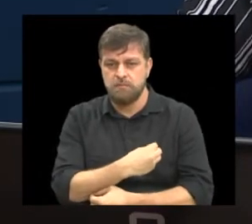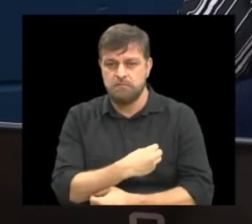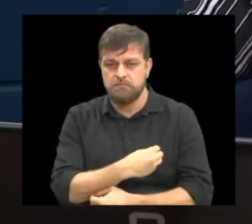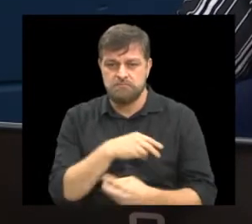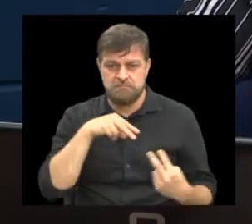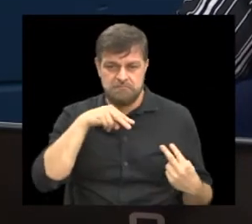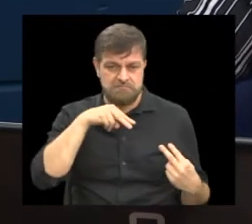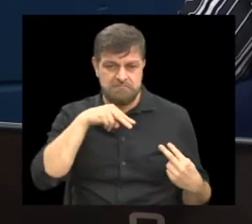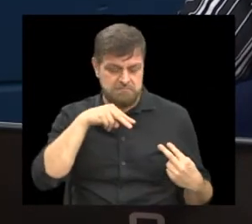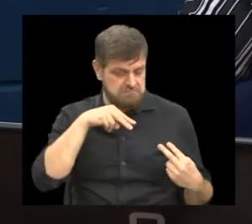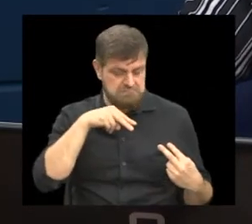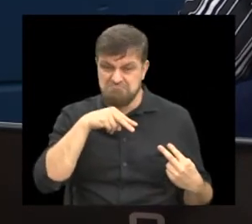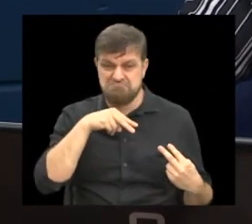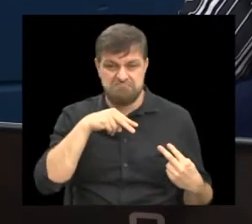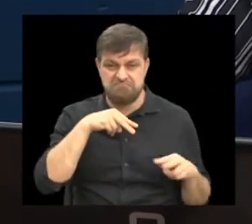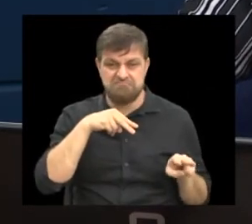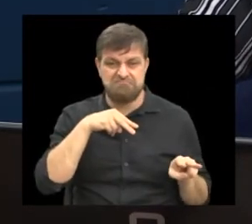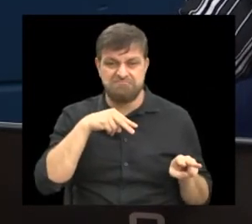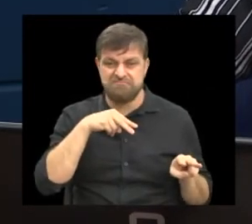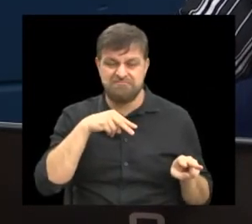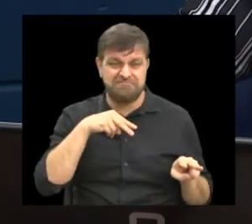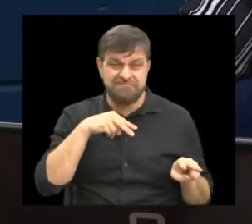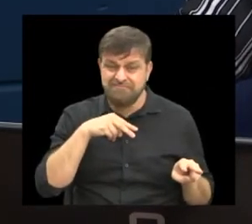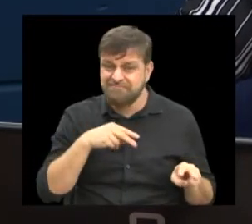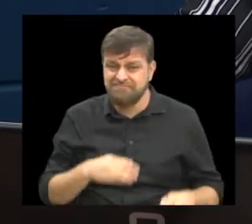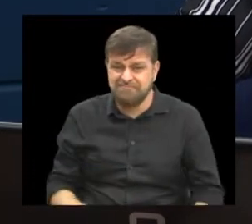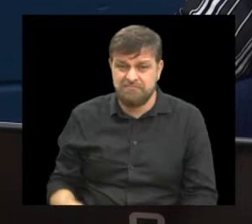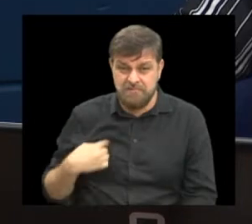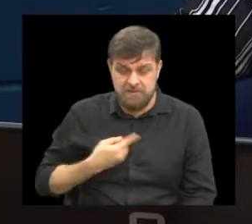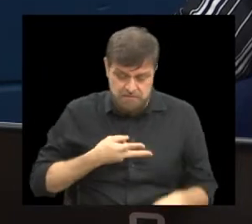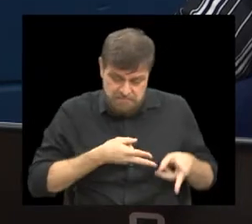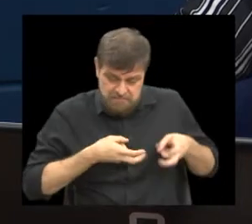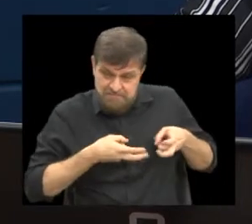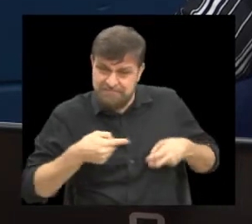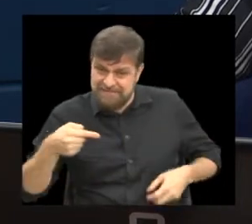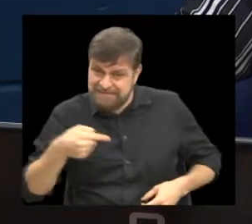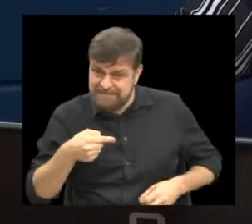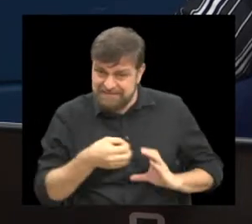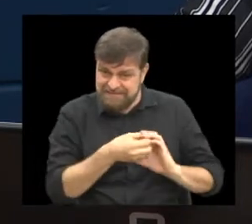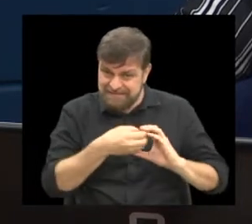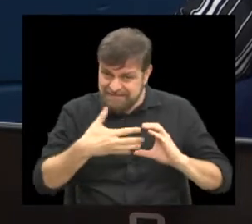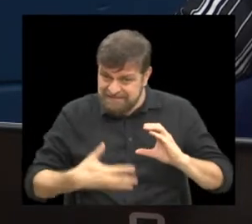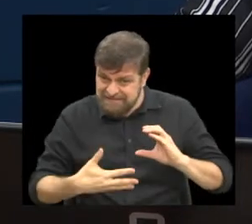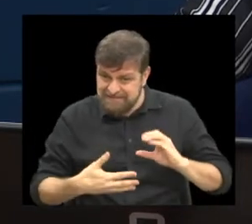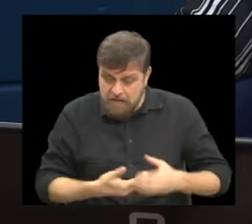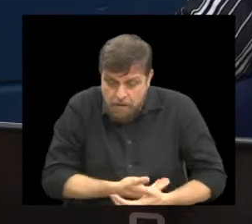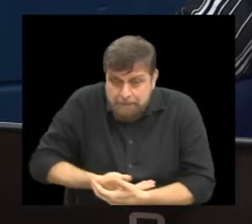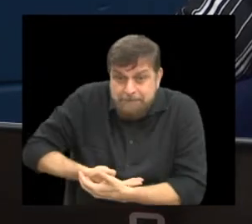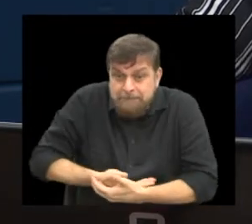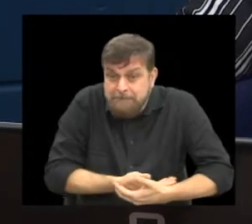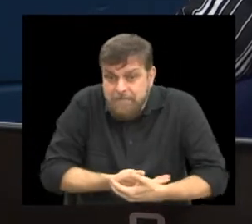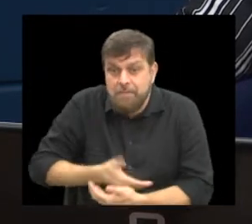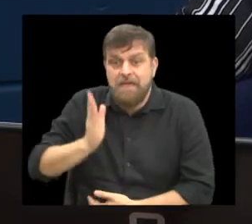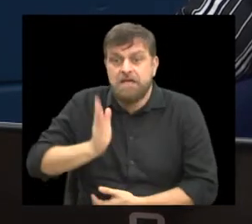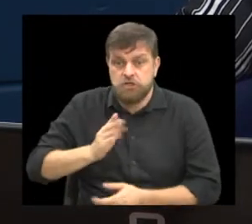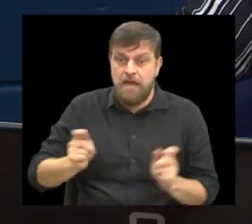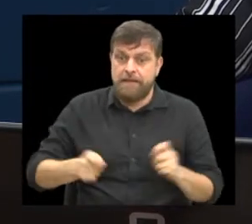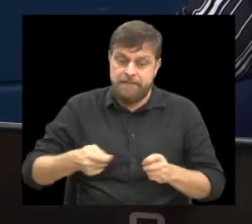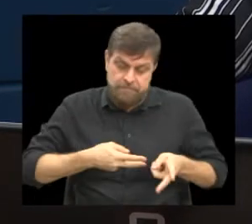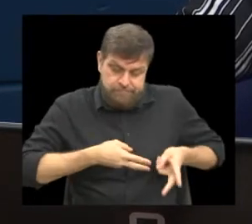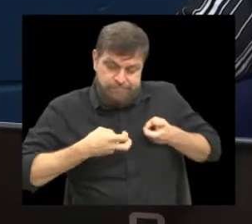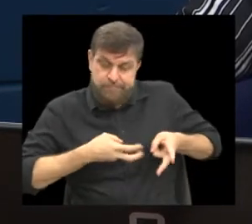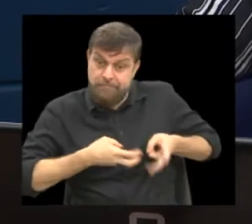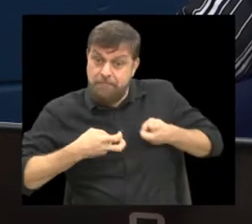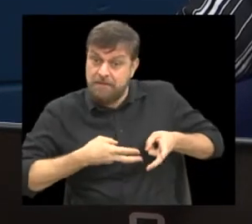tanto faz quem pega, quem deixa de pegar. Então, a gente já começa a perceber que algumas características, desde muito pequenininho, já estão